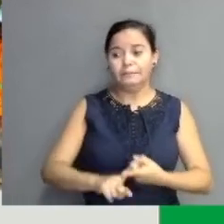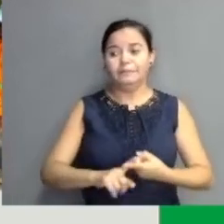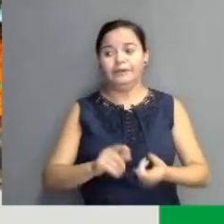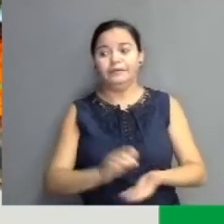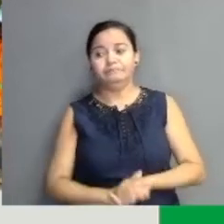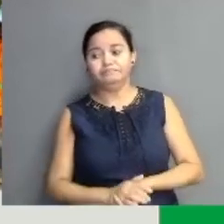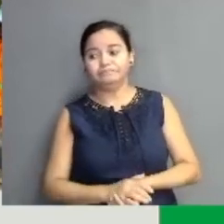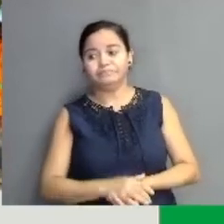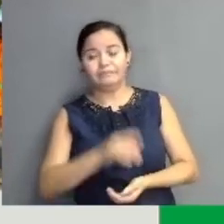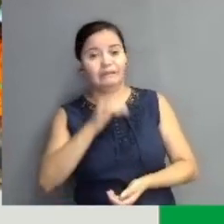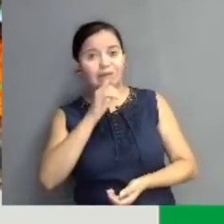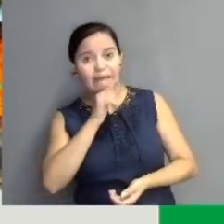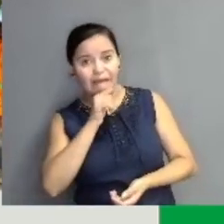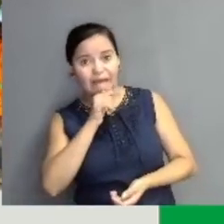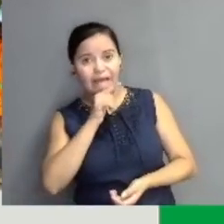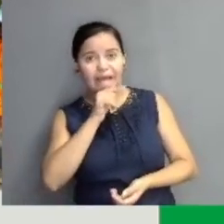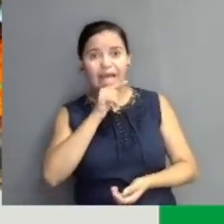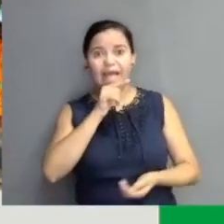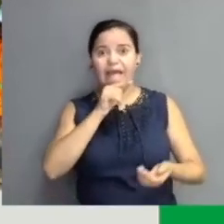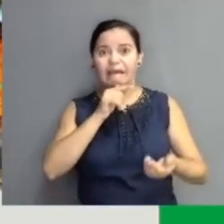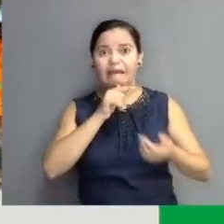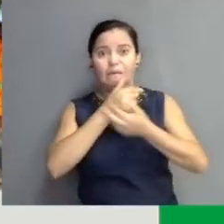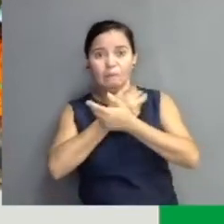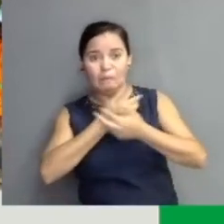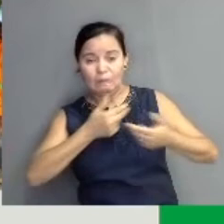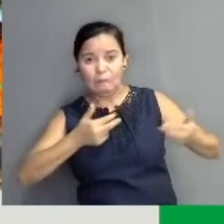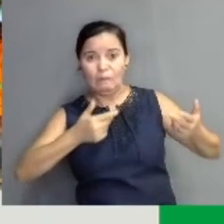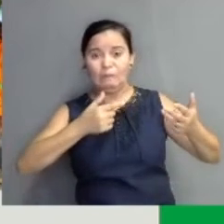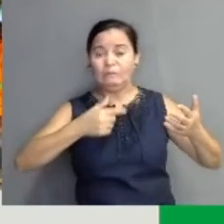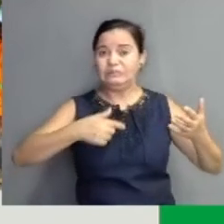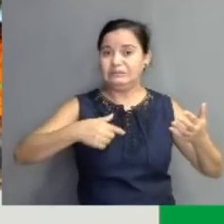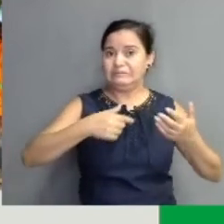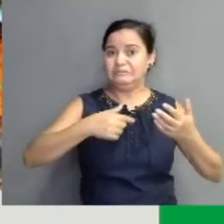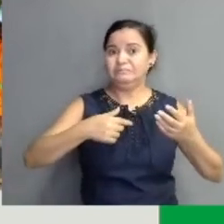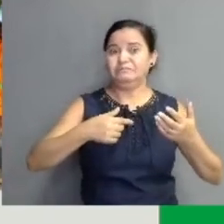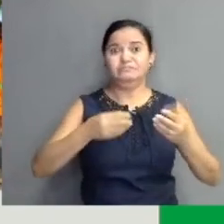comprometimento dessa oferta hídrica, desse corpo d'água, né?